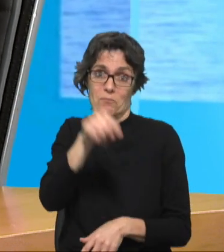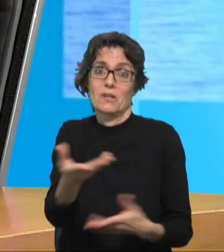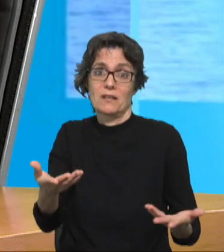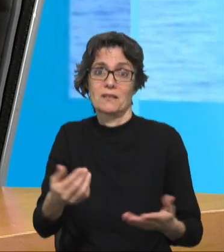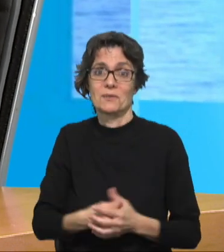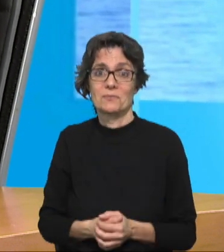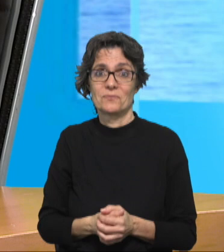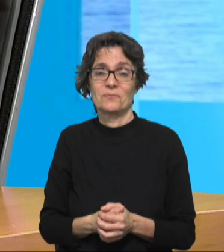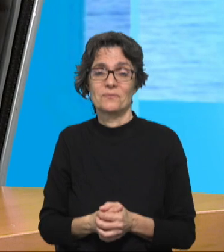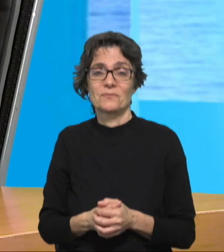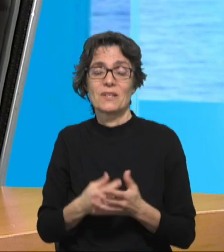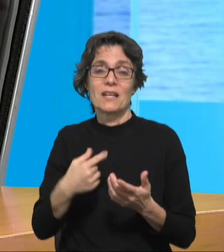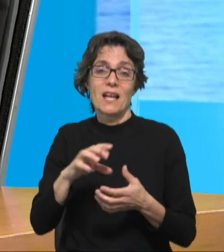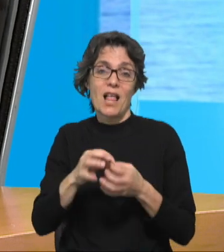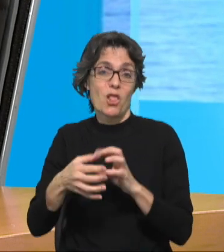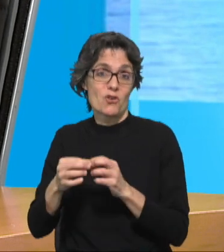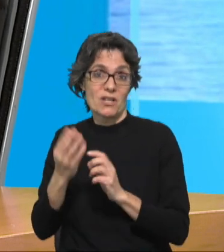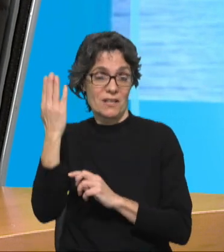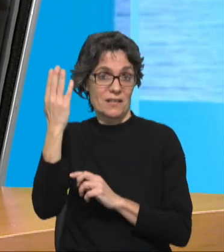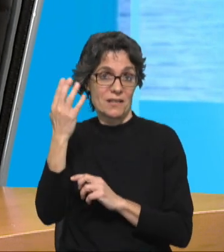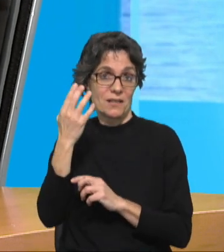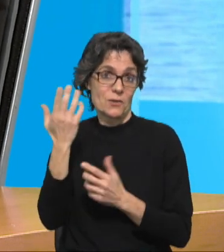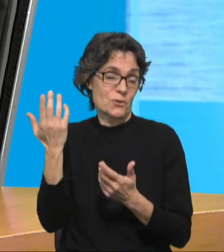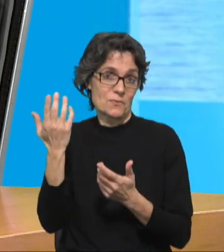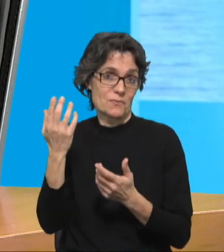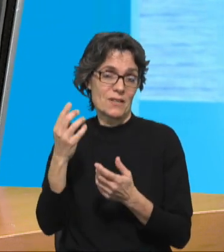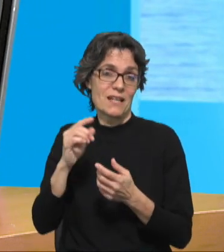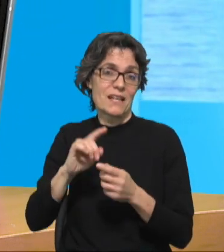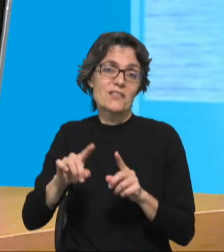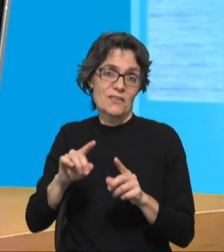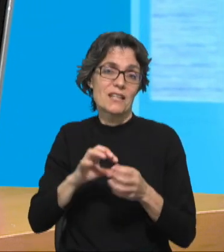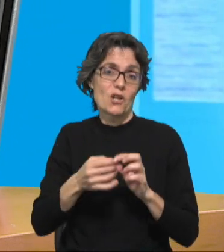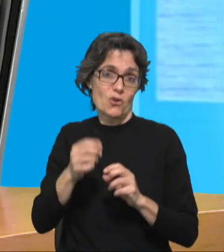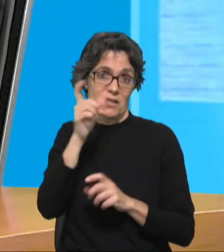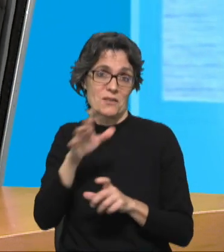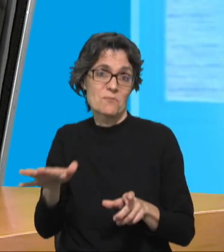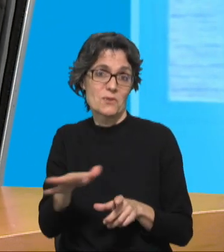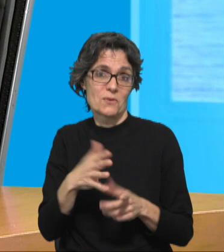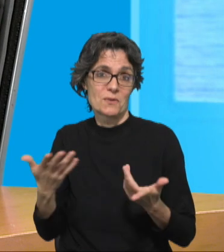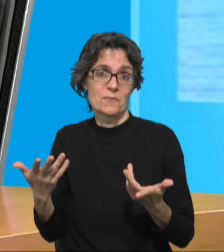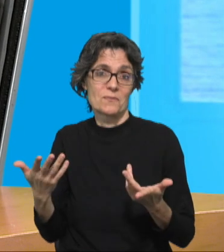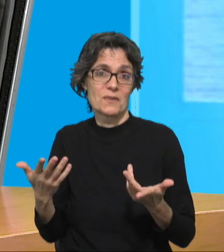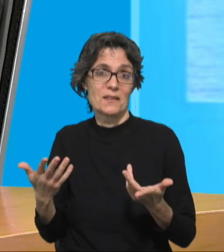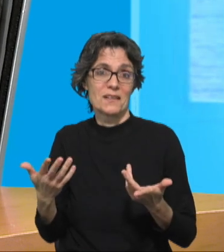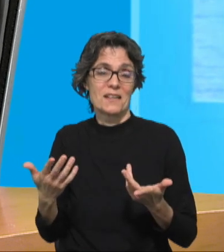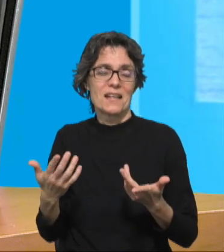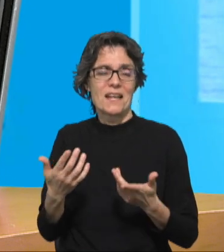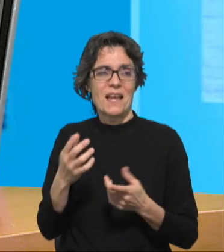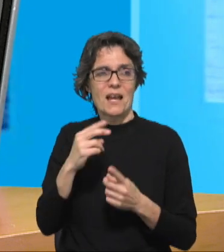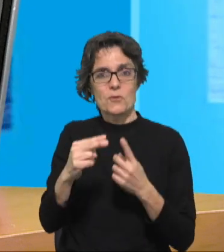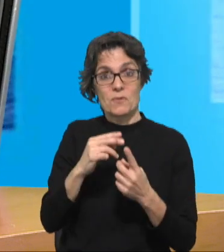não é? Sabemos que a lógica de Deus não tem nada a ver com a lógica dos homens, não é? E por isso, às vezes, a maneira de ver a